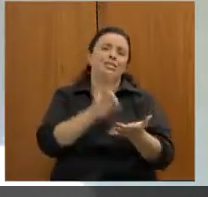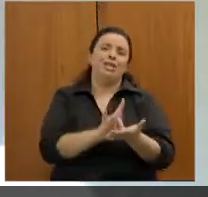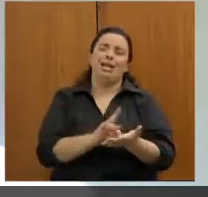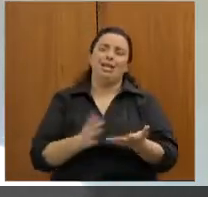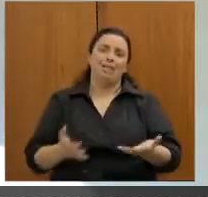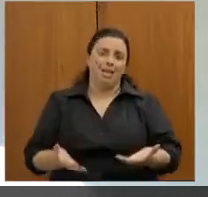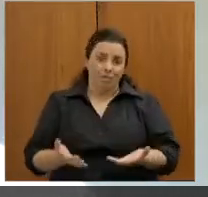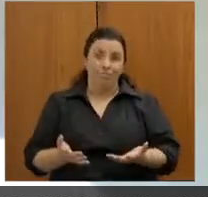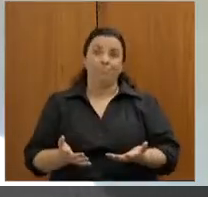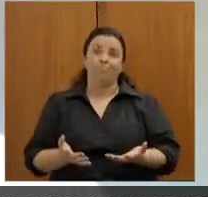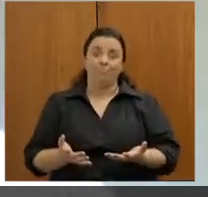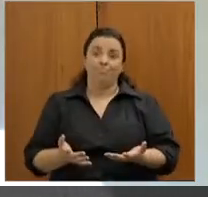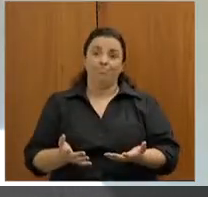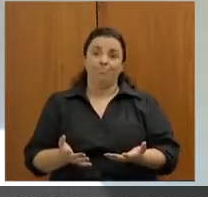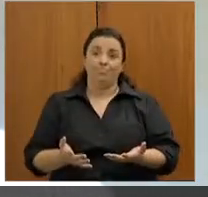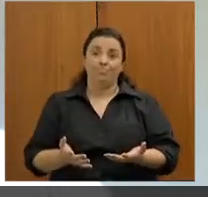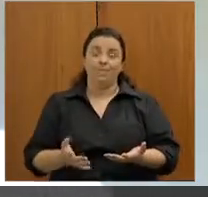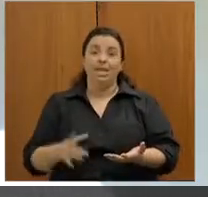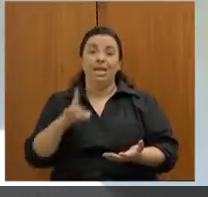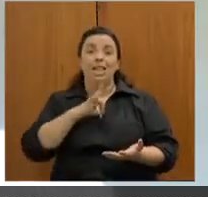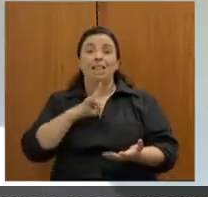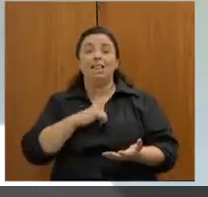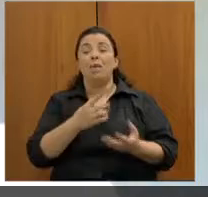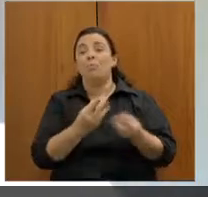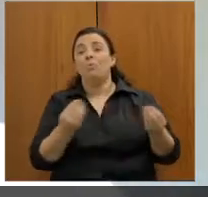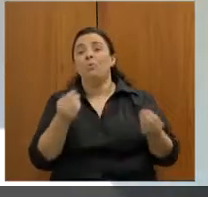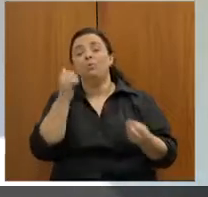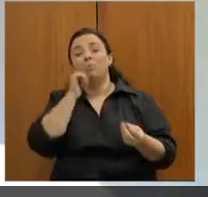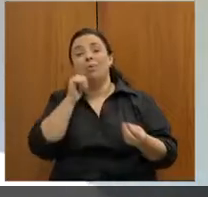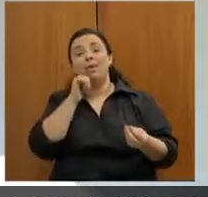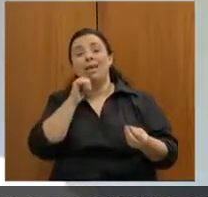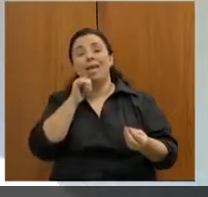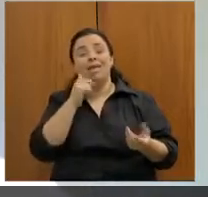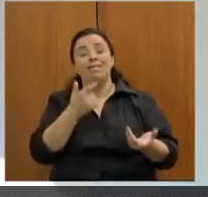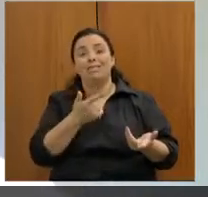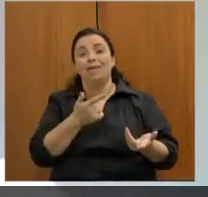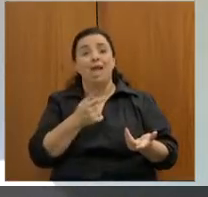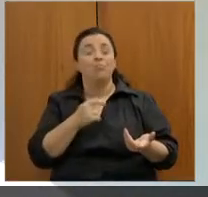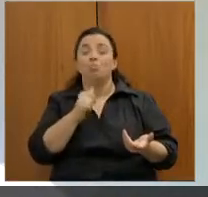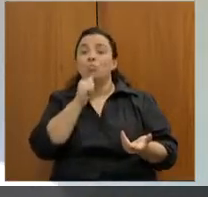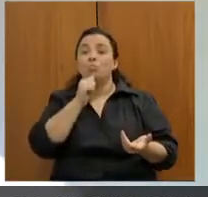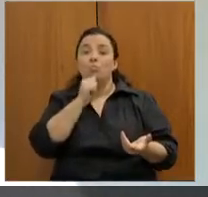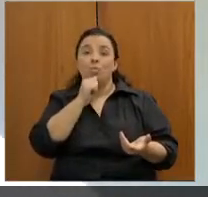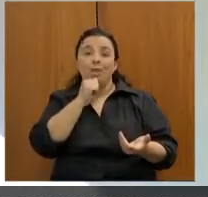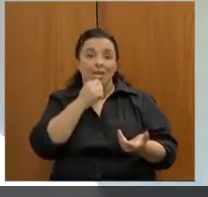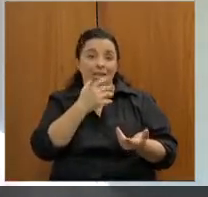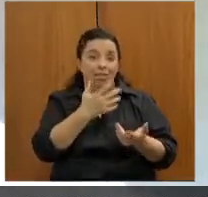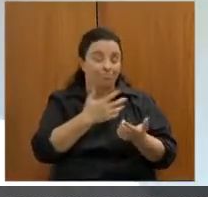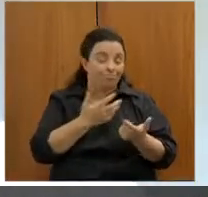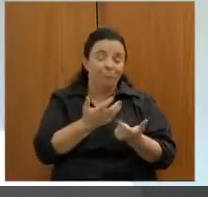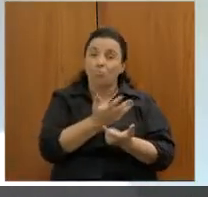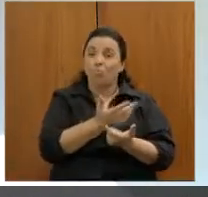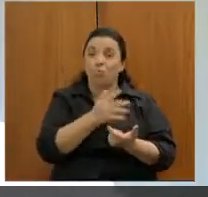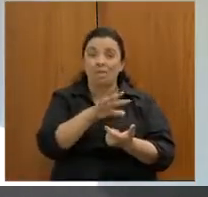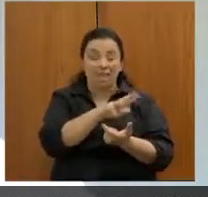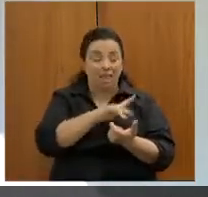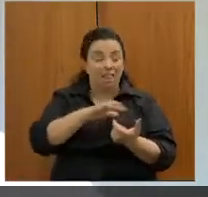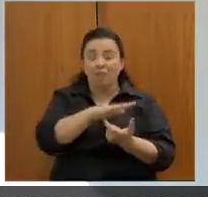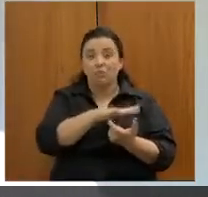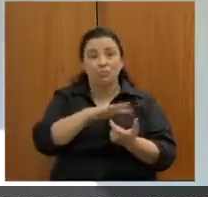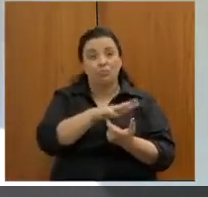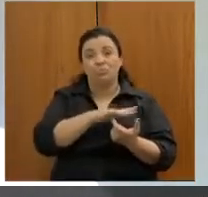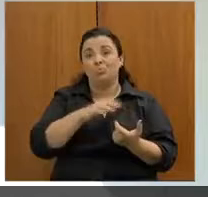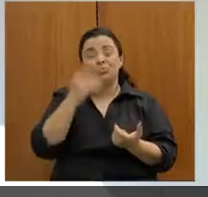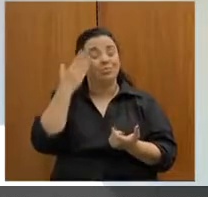estão só que o alto índice de analfabetismo o acesso cidadania